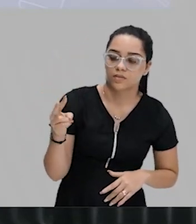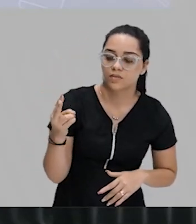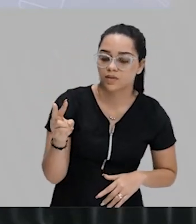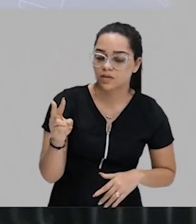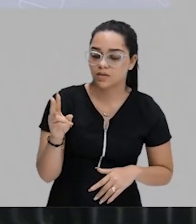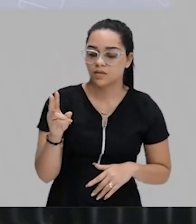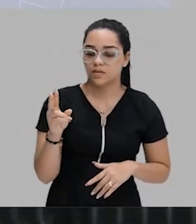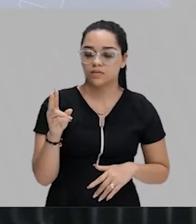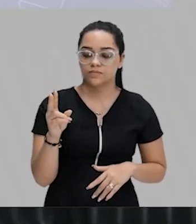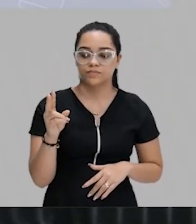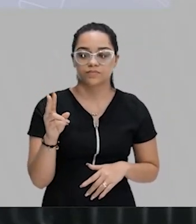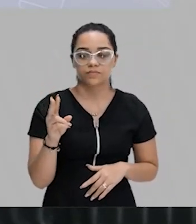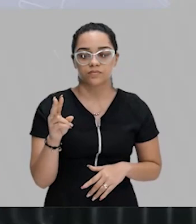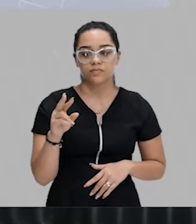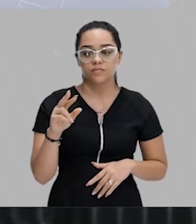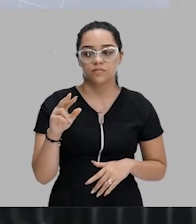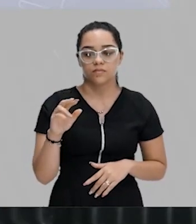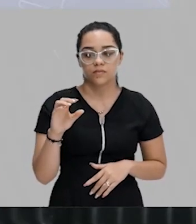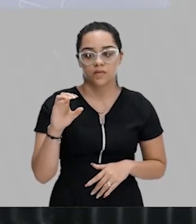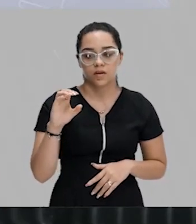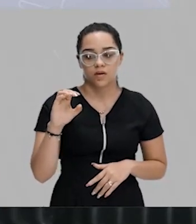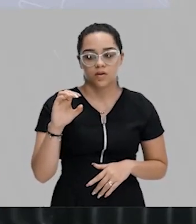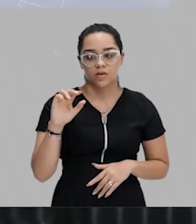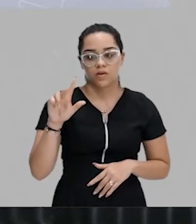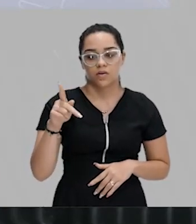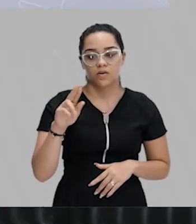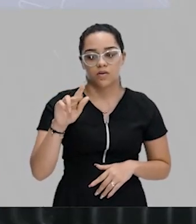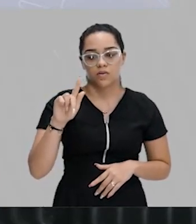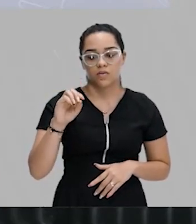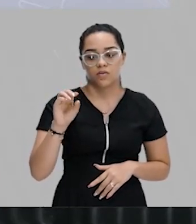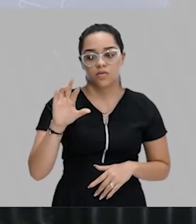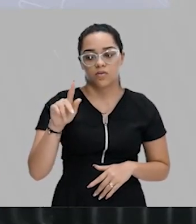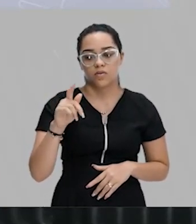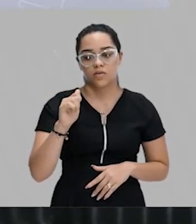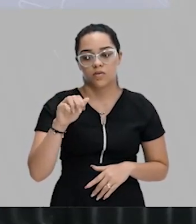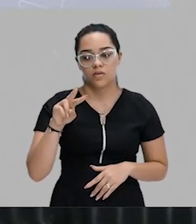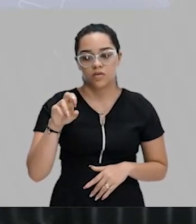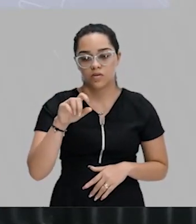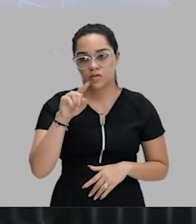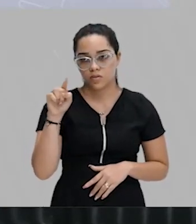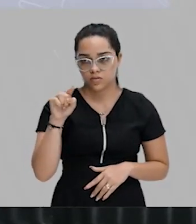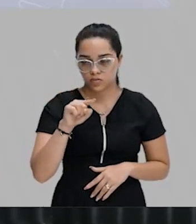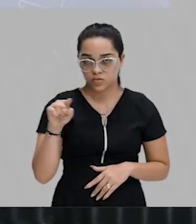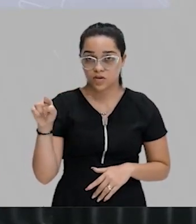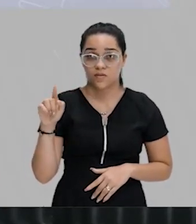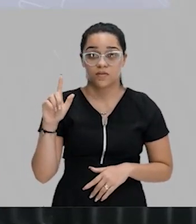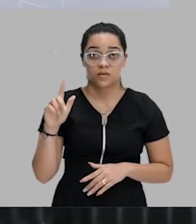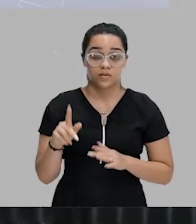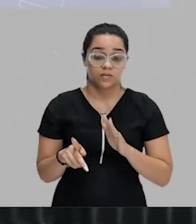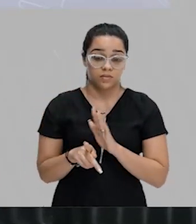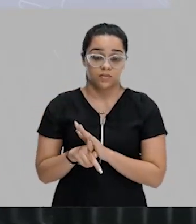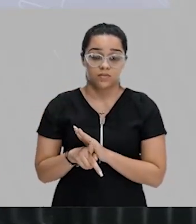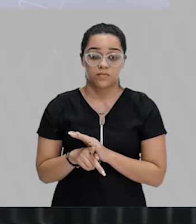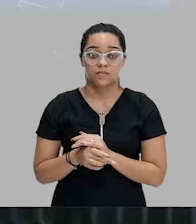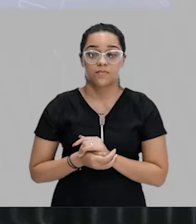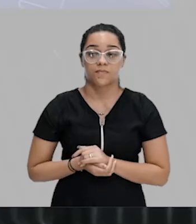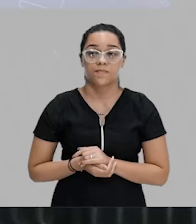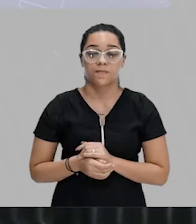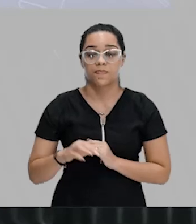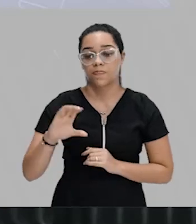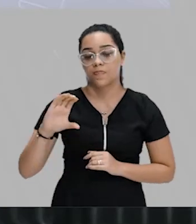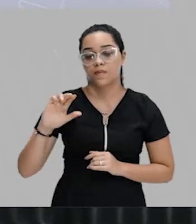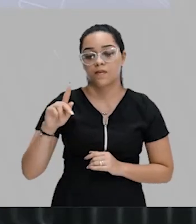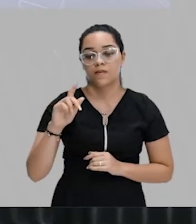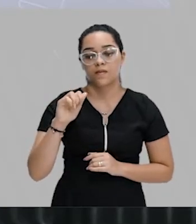esquerda venezuelana, Hugo Chávez. O chavismo, ele é bolivarista. O